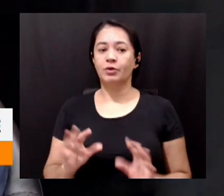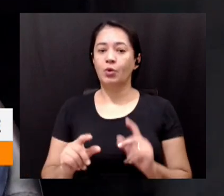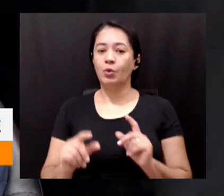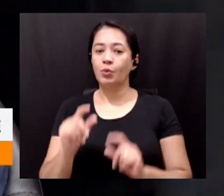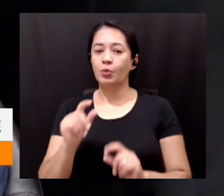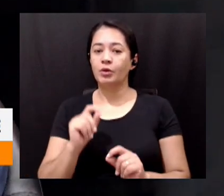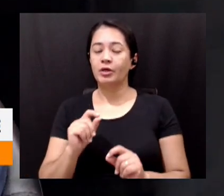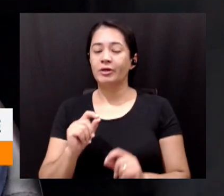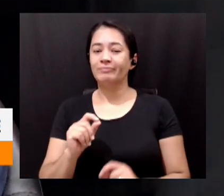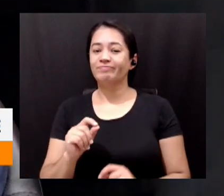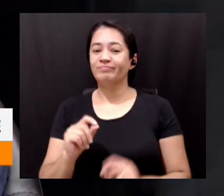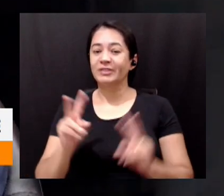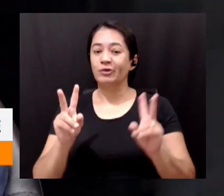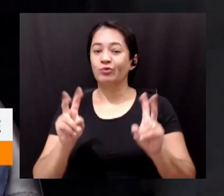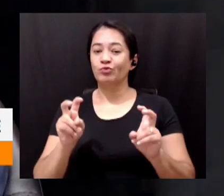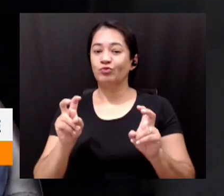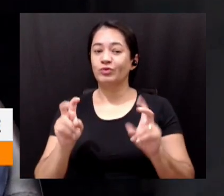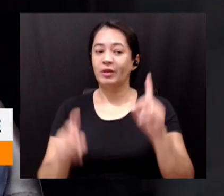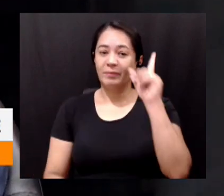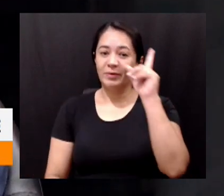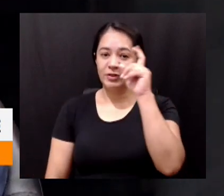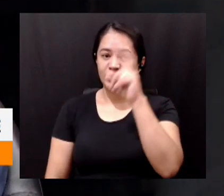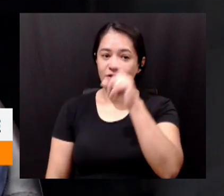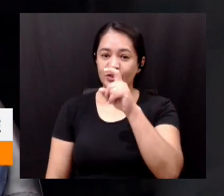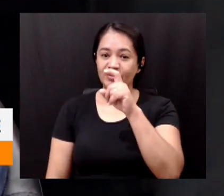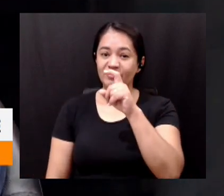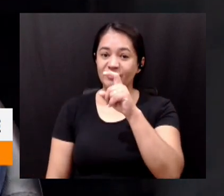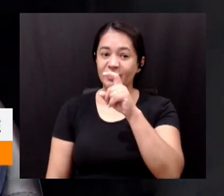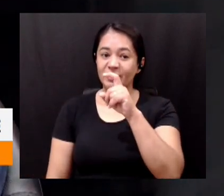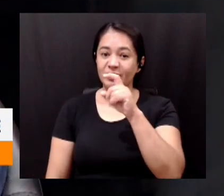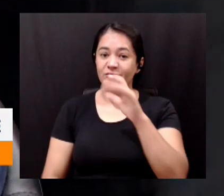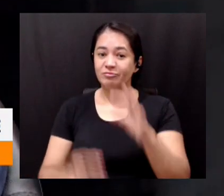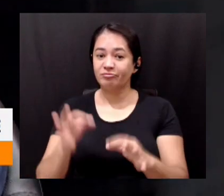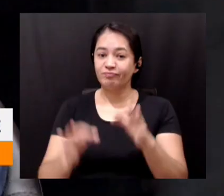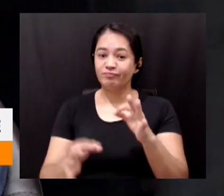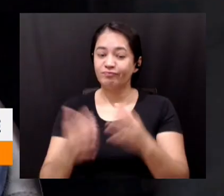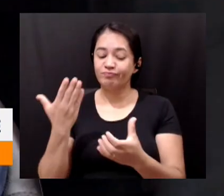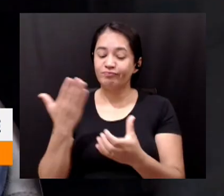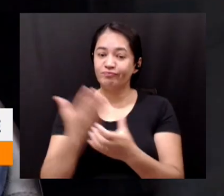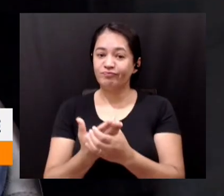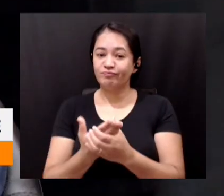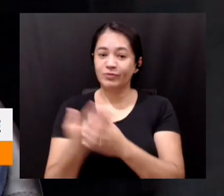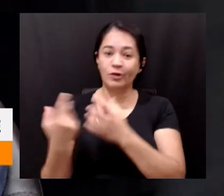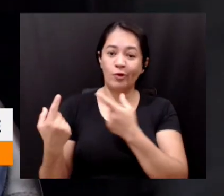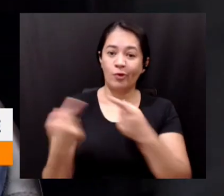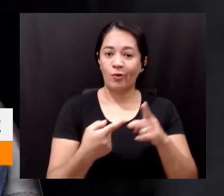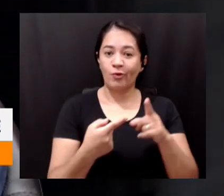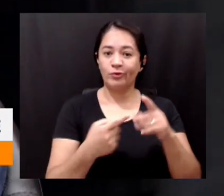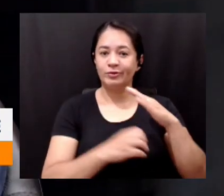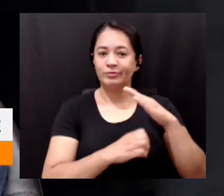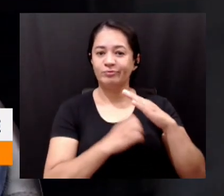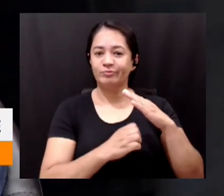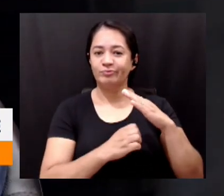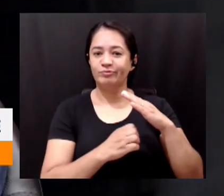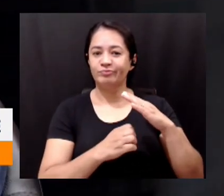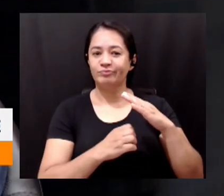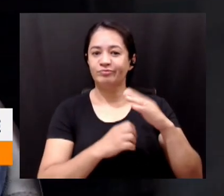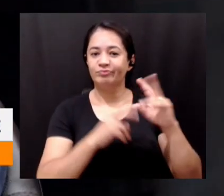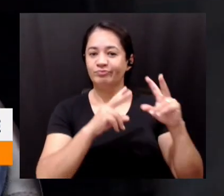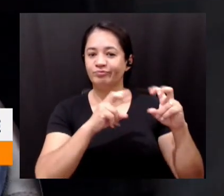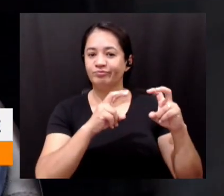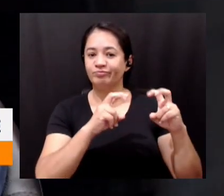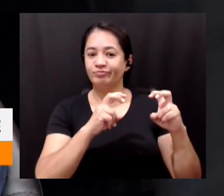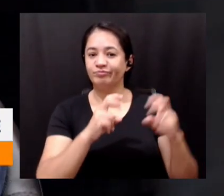delicada a gente conseguir ter uma reparação de dano contra uma empresa dessa, né?